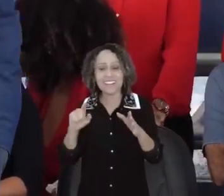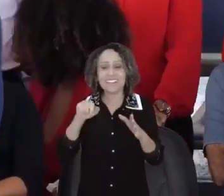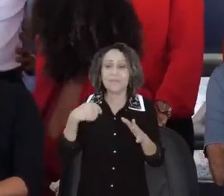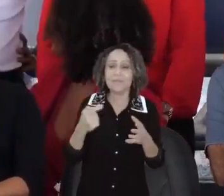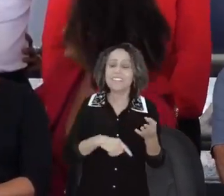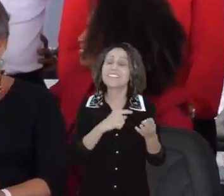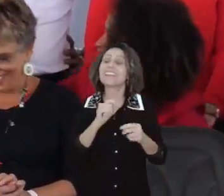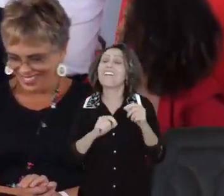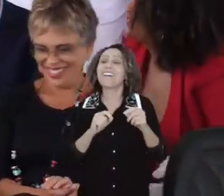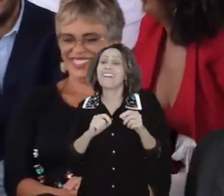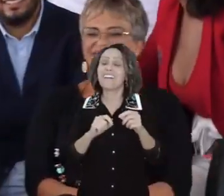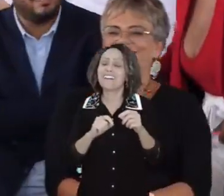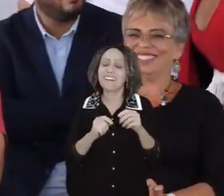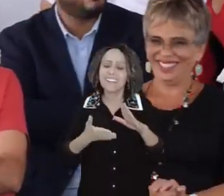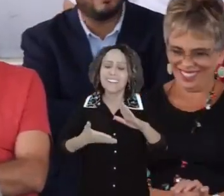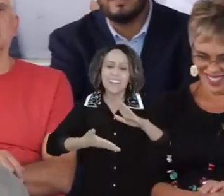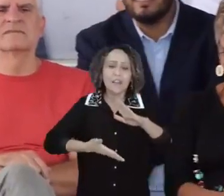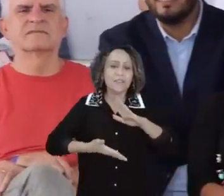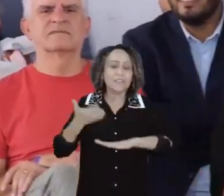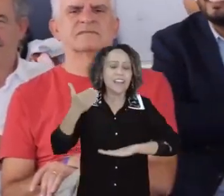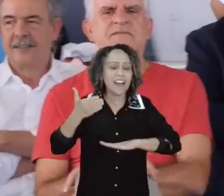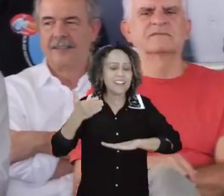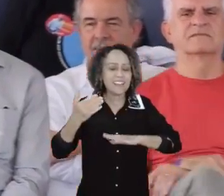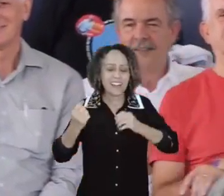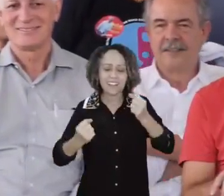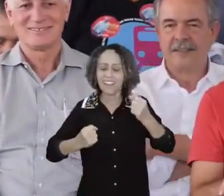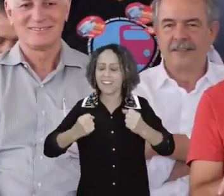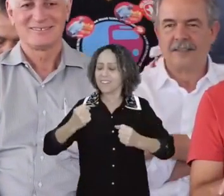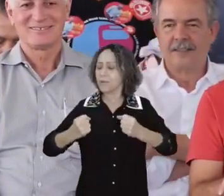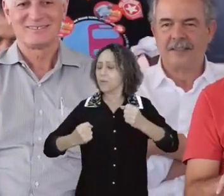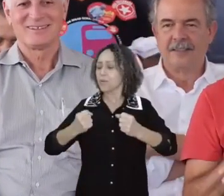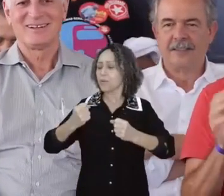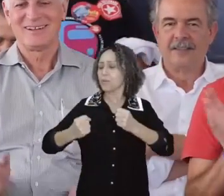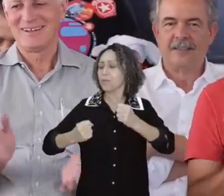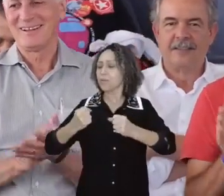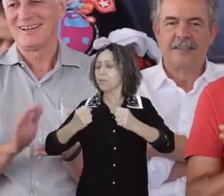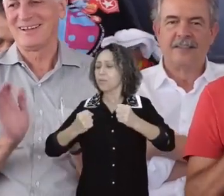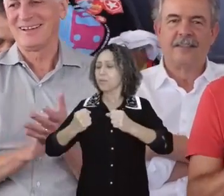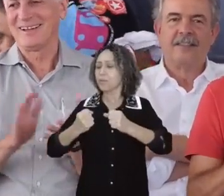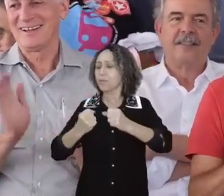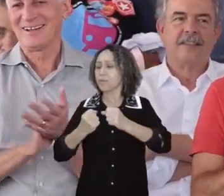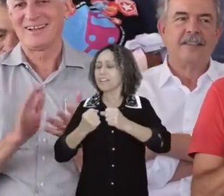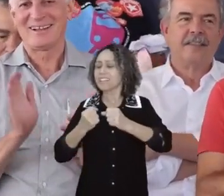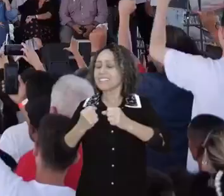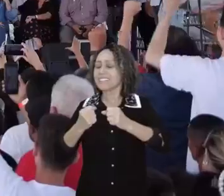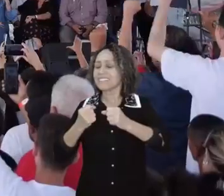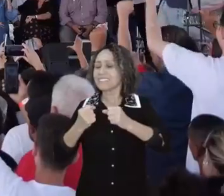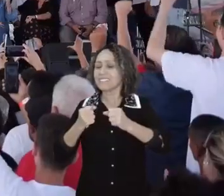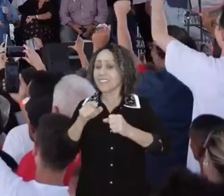horas de ônibus, 40 horas. A gente quer ir de avião.